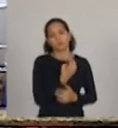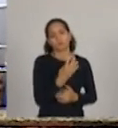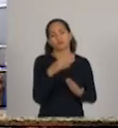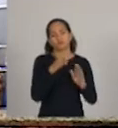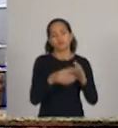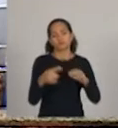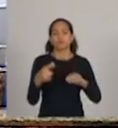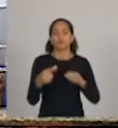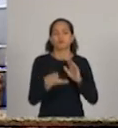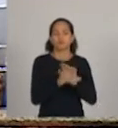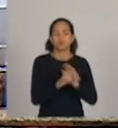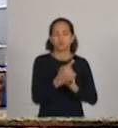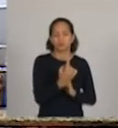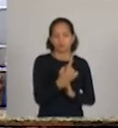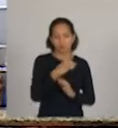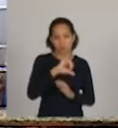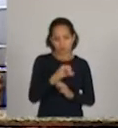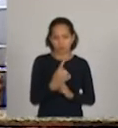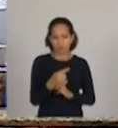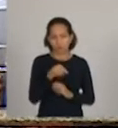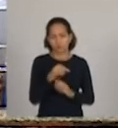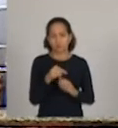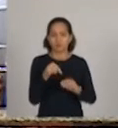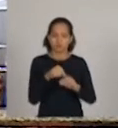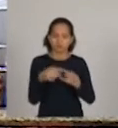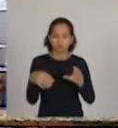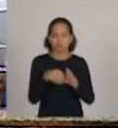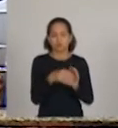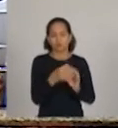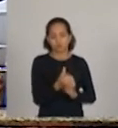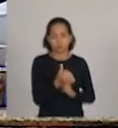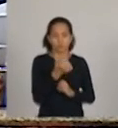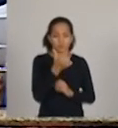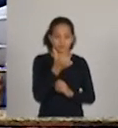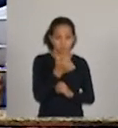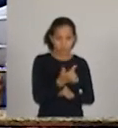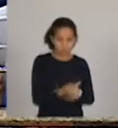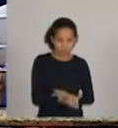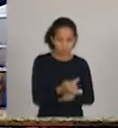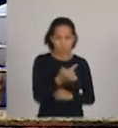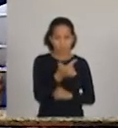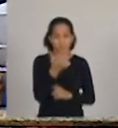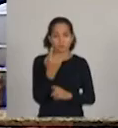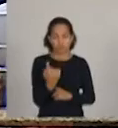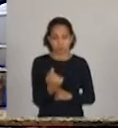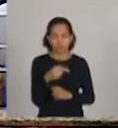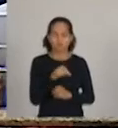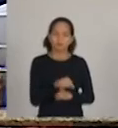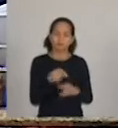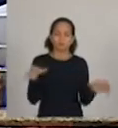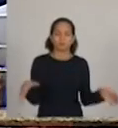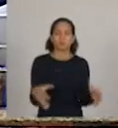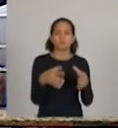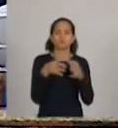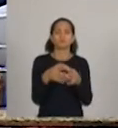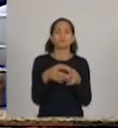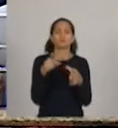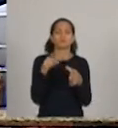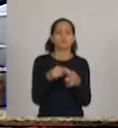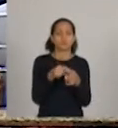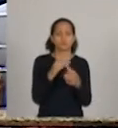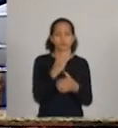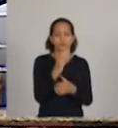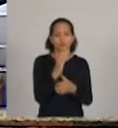lei 192-2021, oriundo da mensagem governamental 6721. Na Comissão de